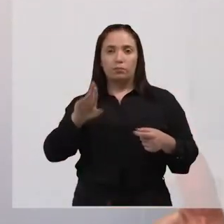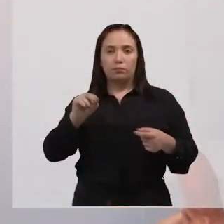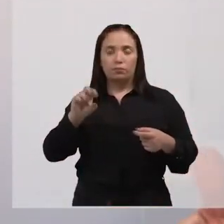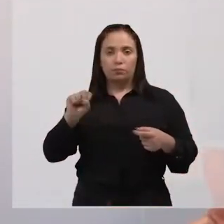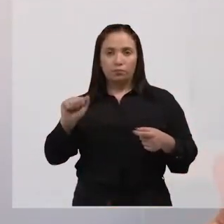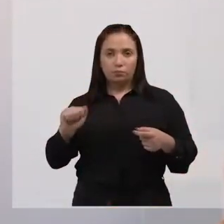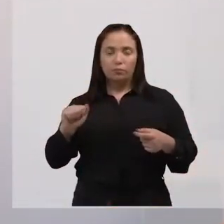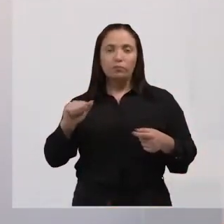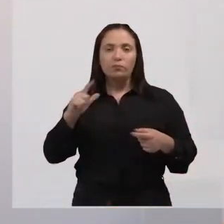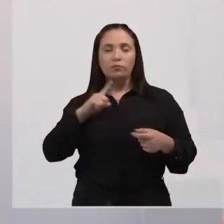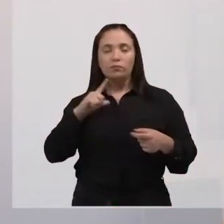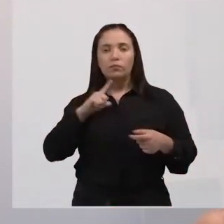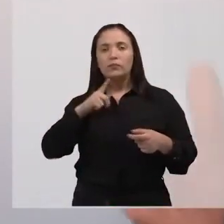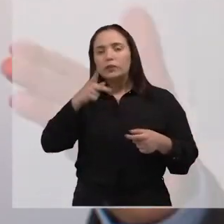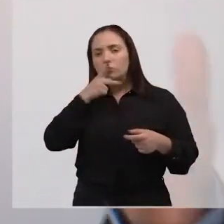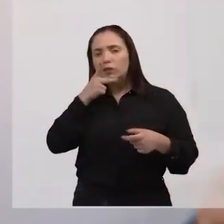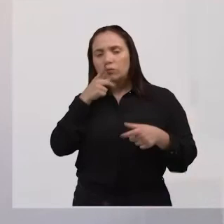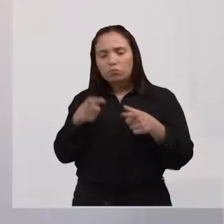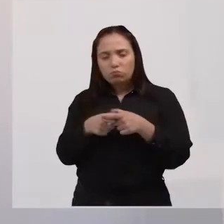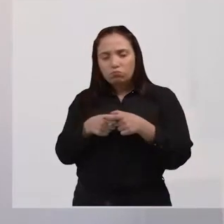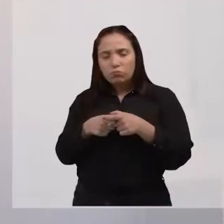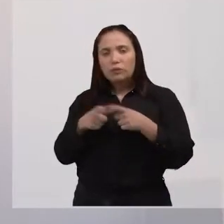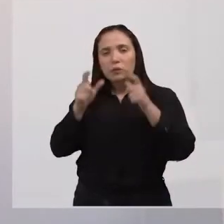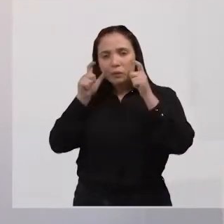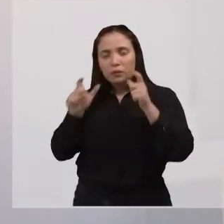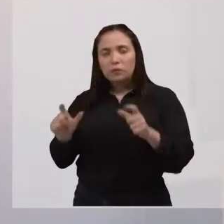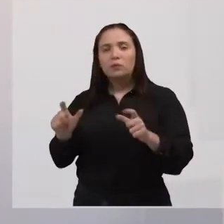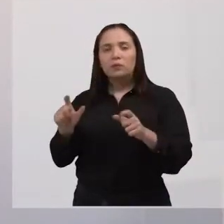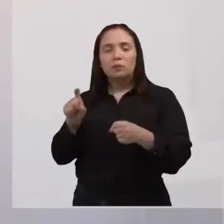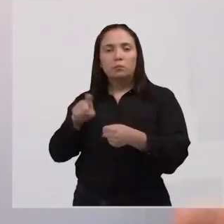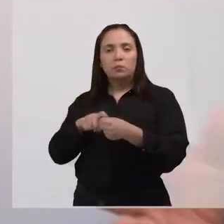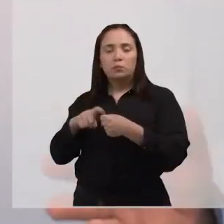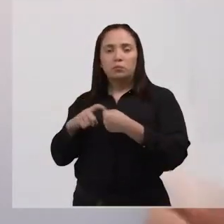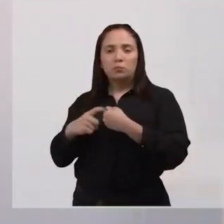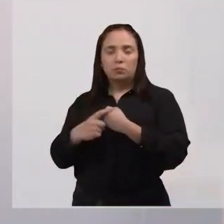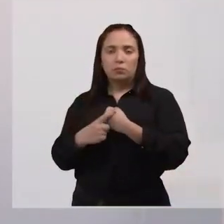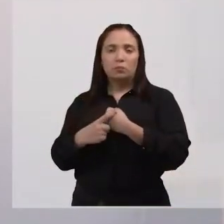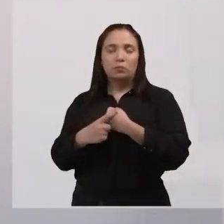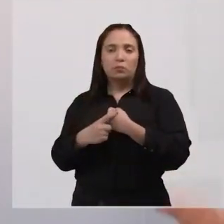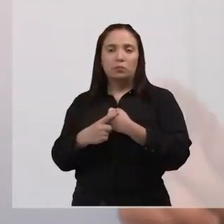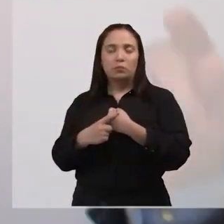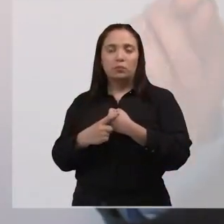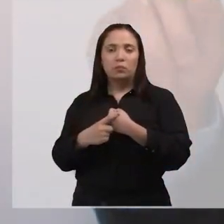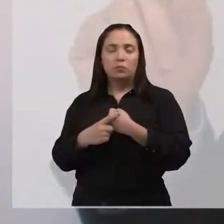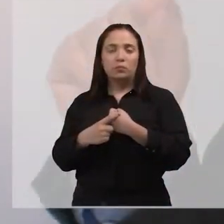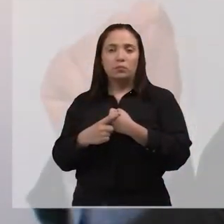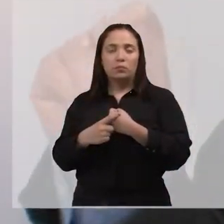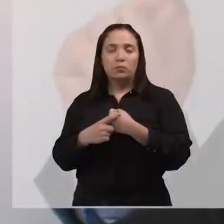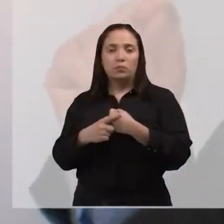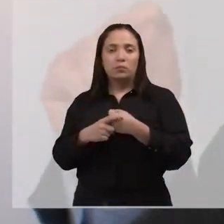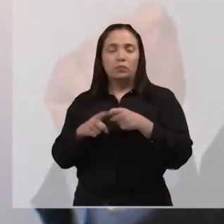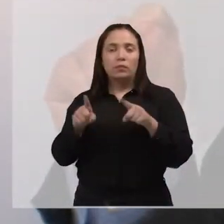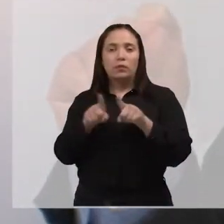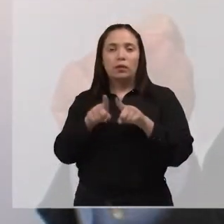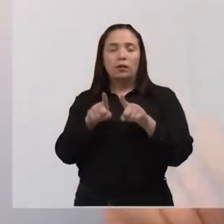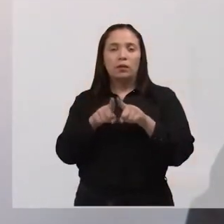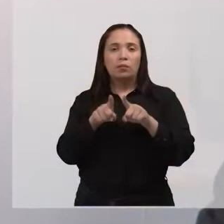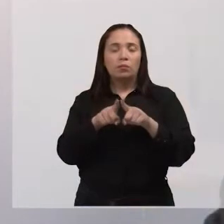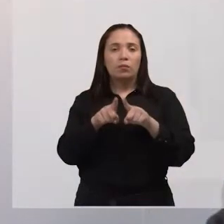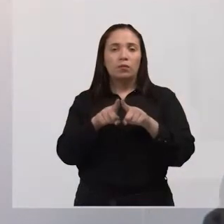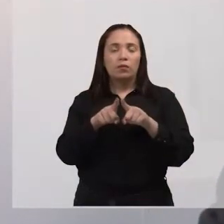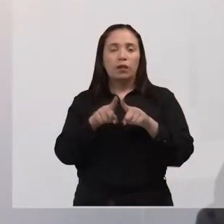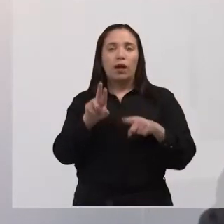atraindo pequenos e médios partidos, entre eles o Podemos de Álvaro Dias, e já setores da rede